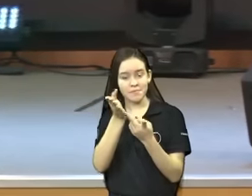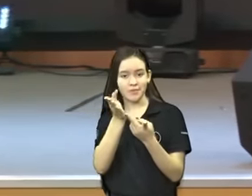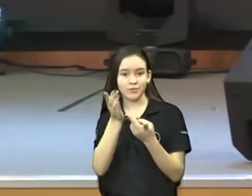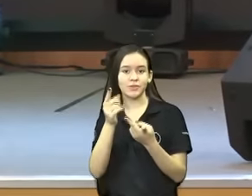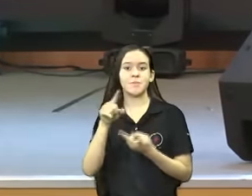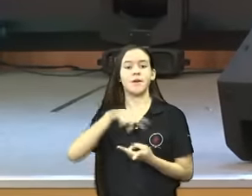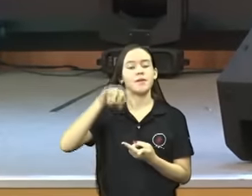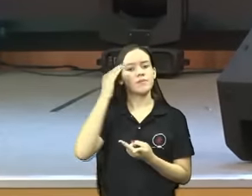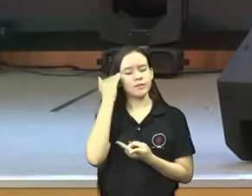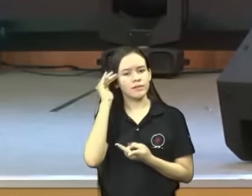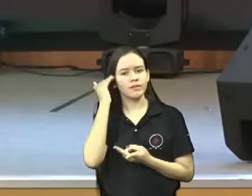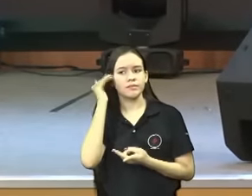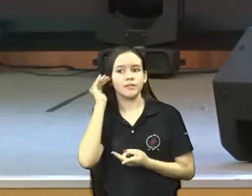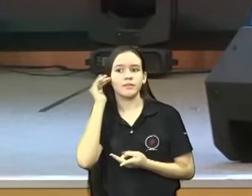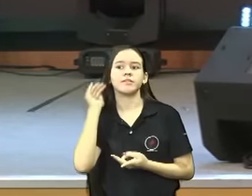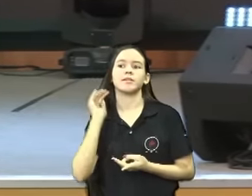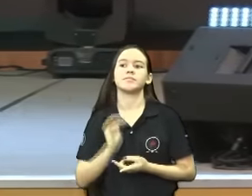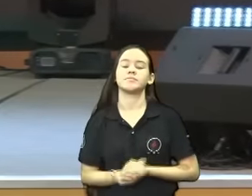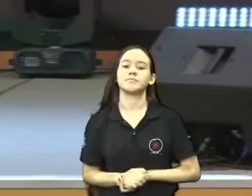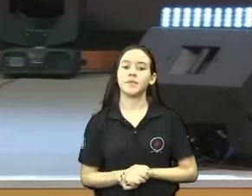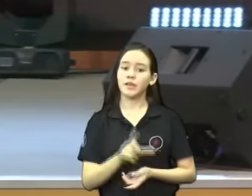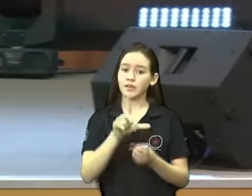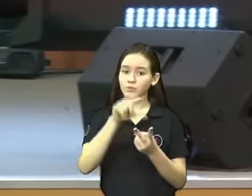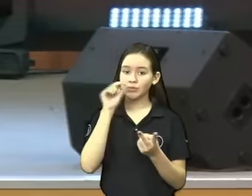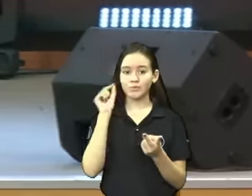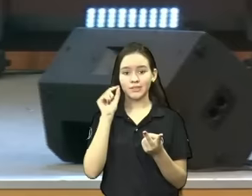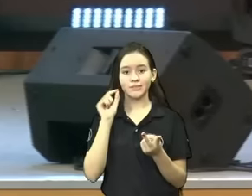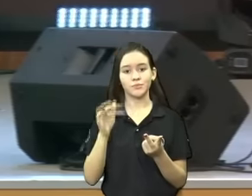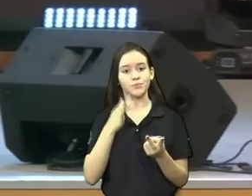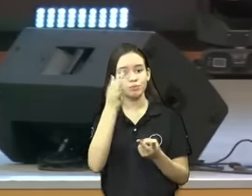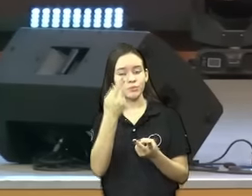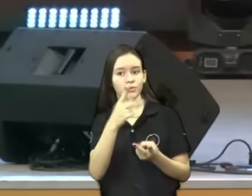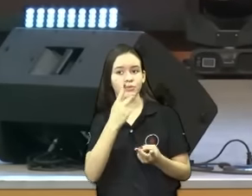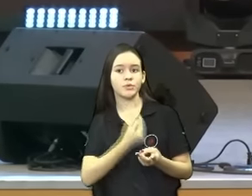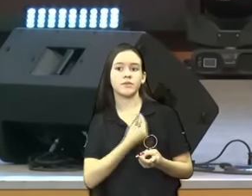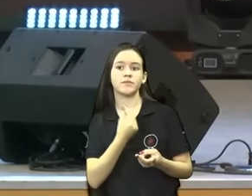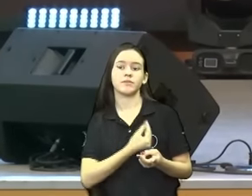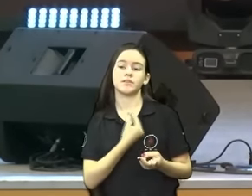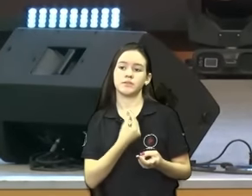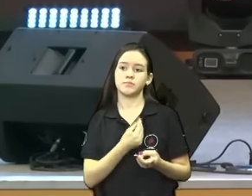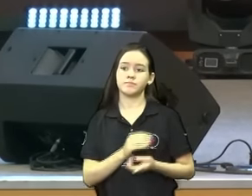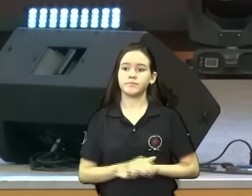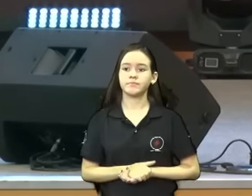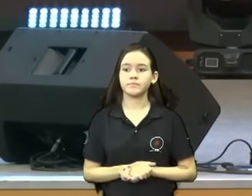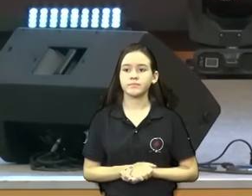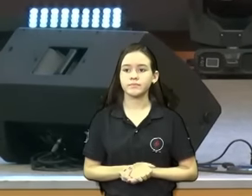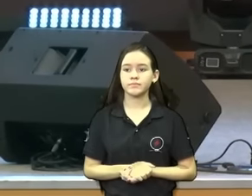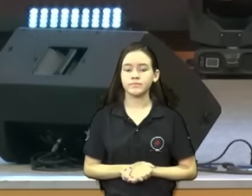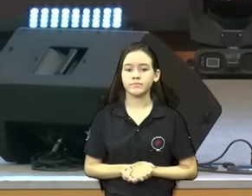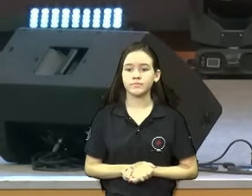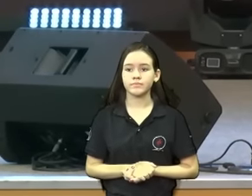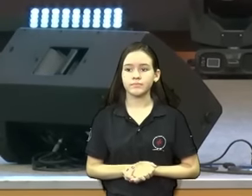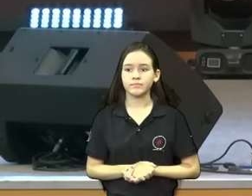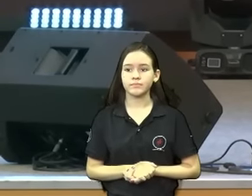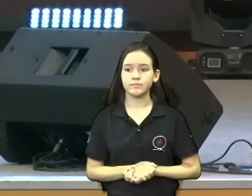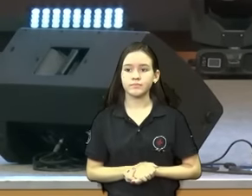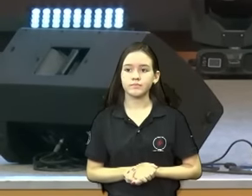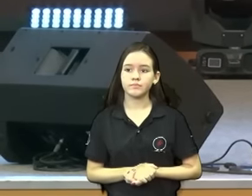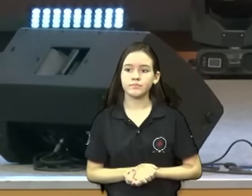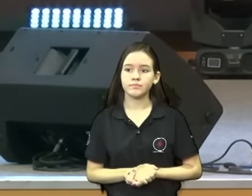poder entender e decidir a sua vida que não sou eu nem Deus que faz a escolha